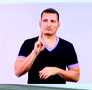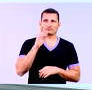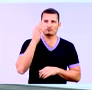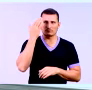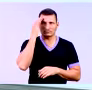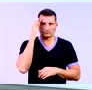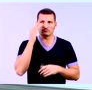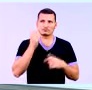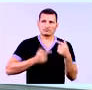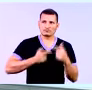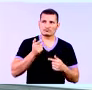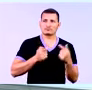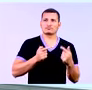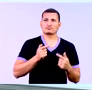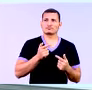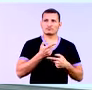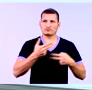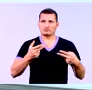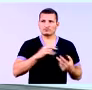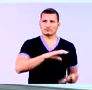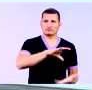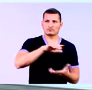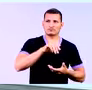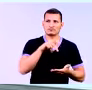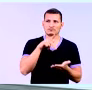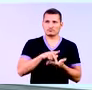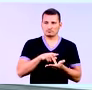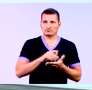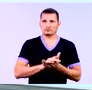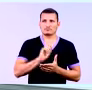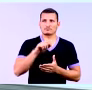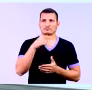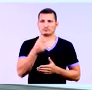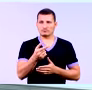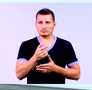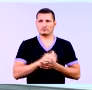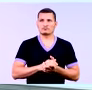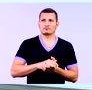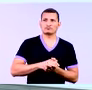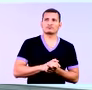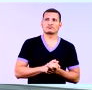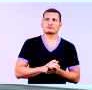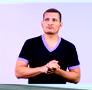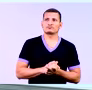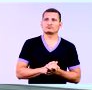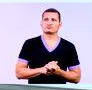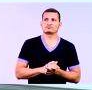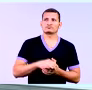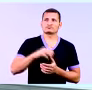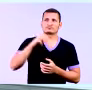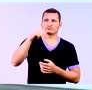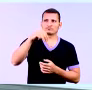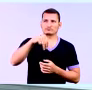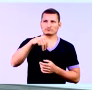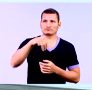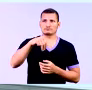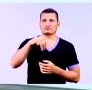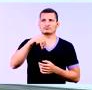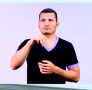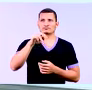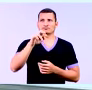real. Posteriormente, nós trabalhamos com o modelo relacional de dados, né? Nós vimos o modelo relacional